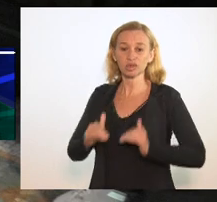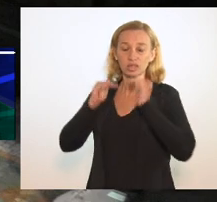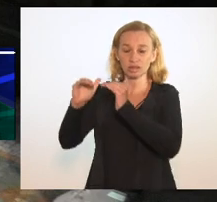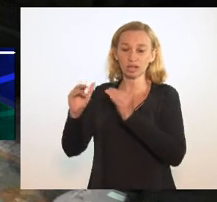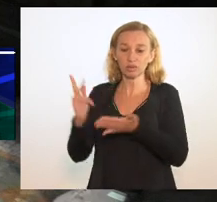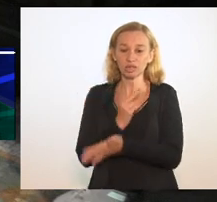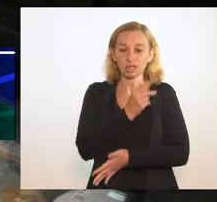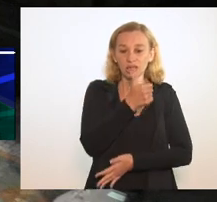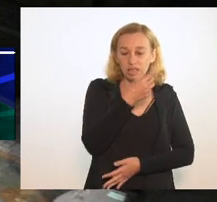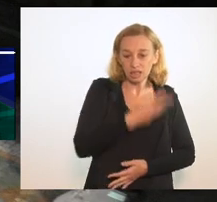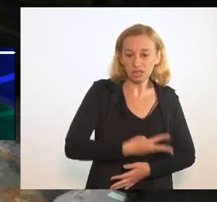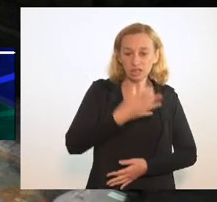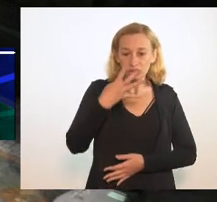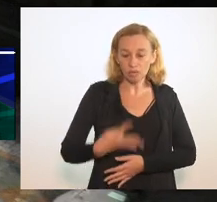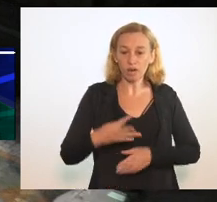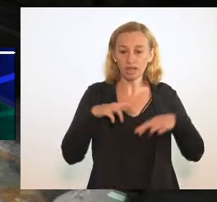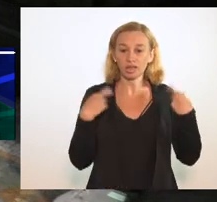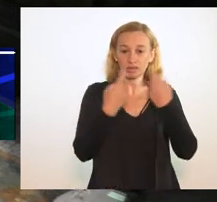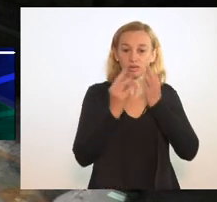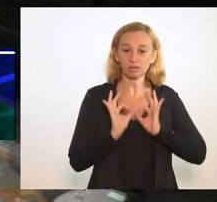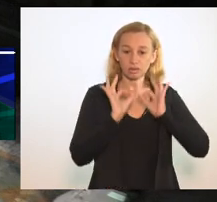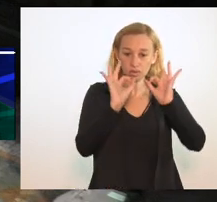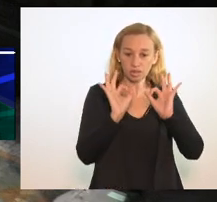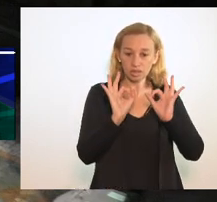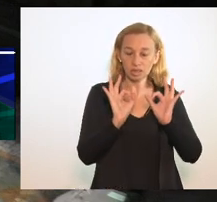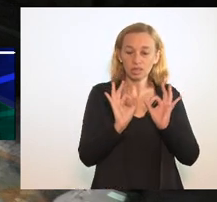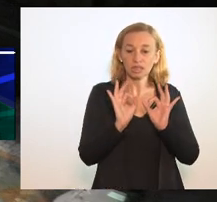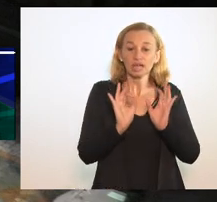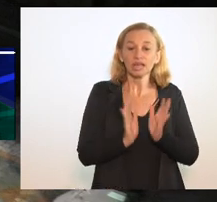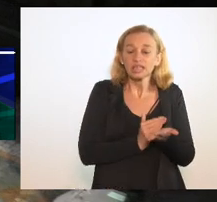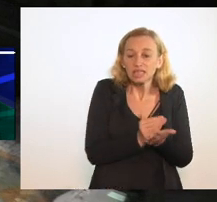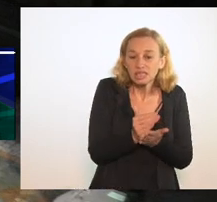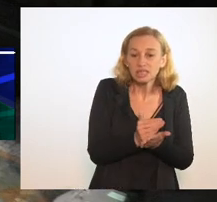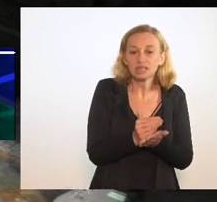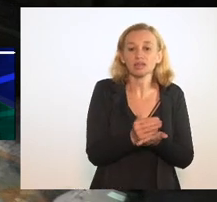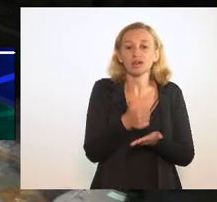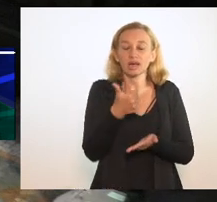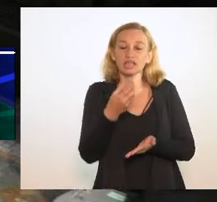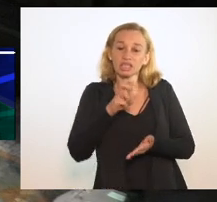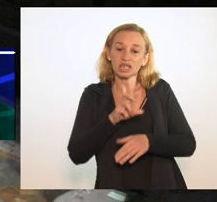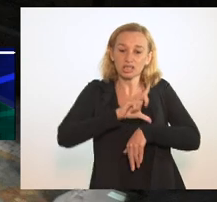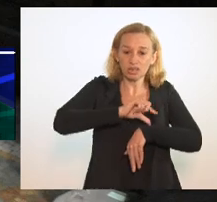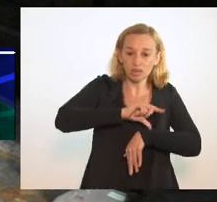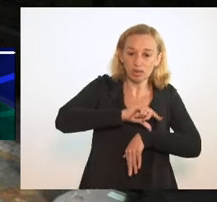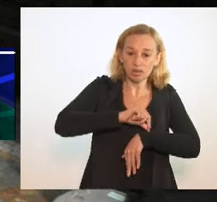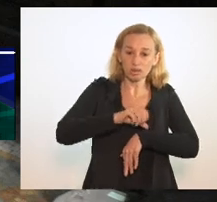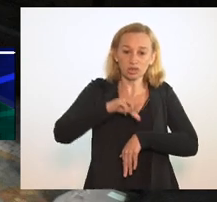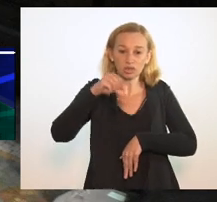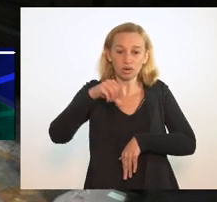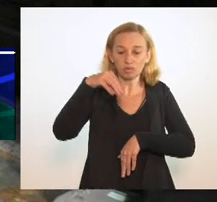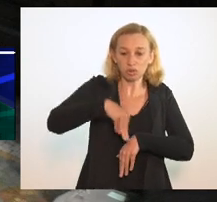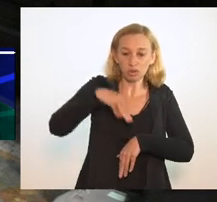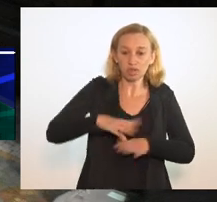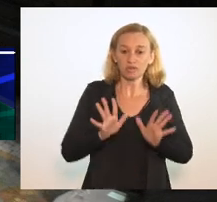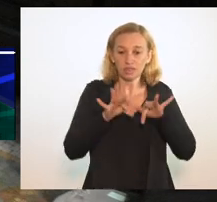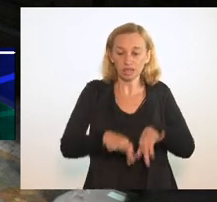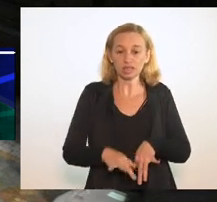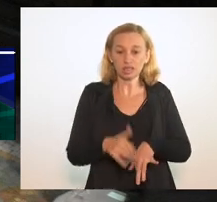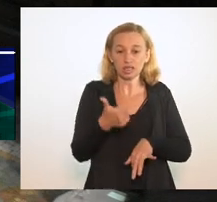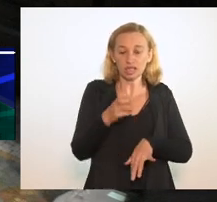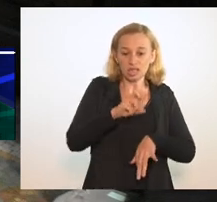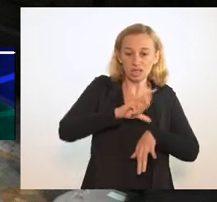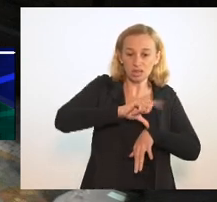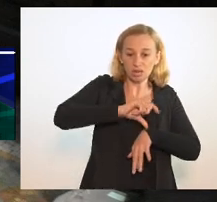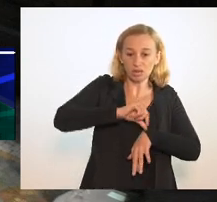ocorrido na 34ª sessão extraordinária, que, iniciada às 15 horas e 9 minutos, encerrou-se às